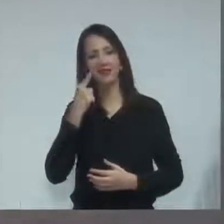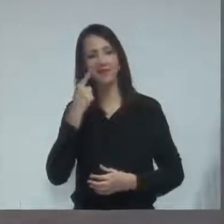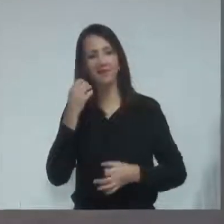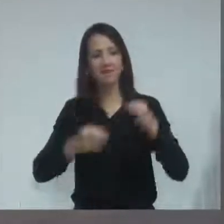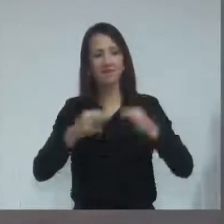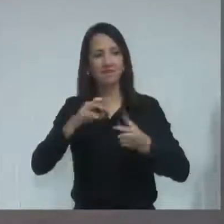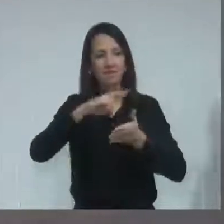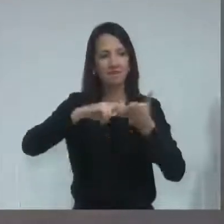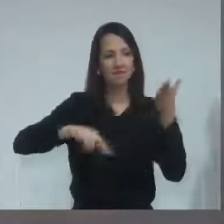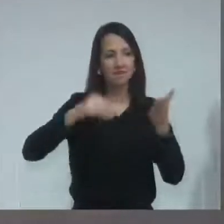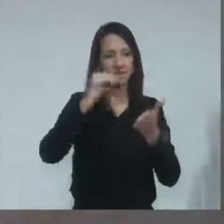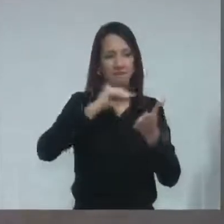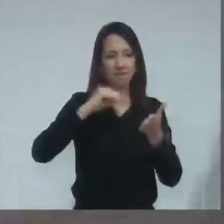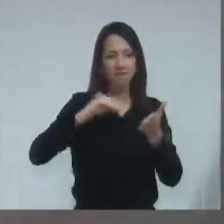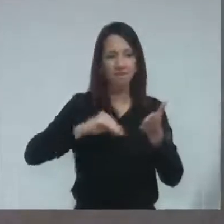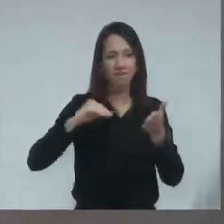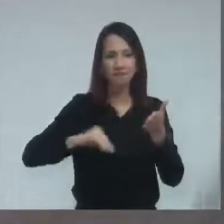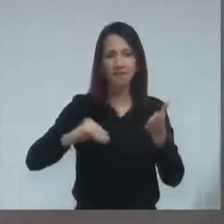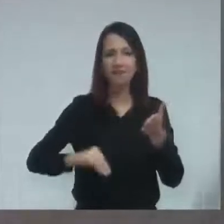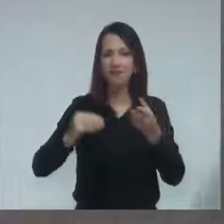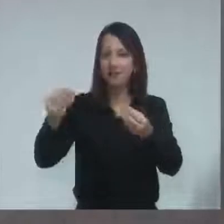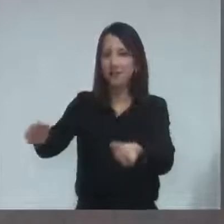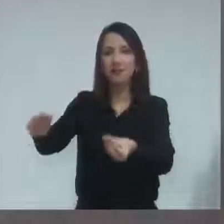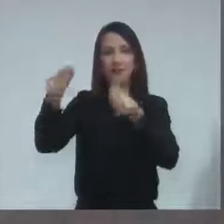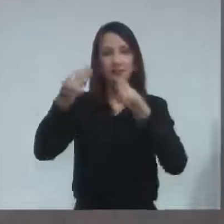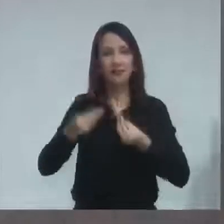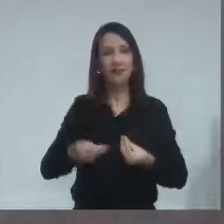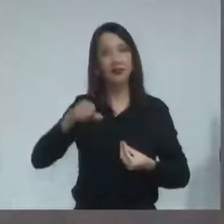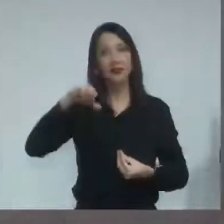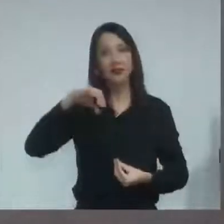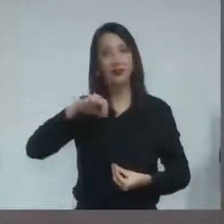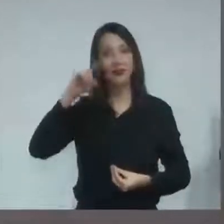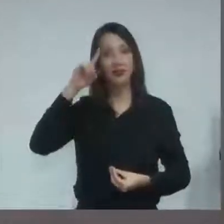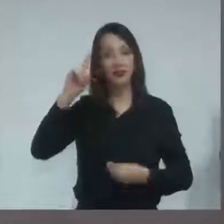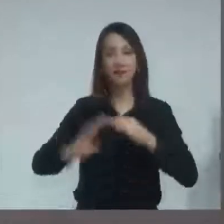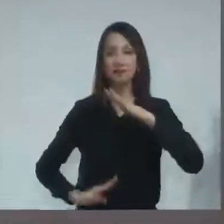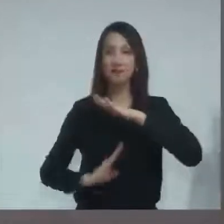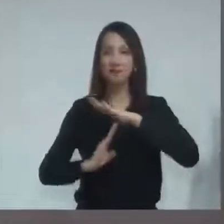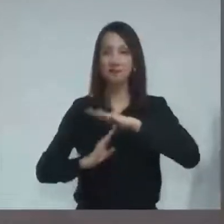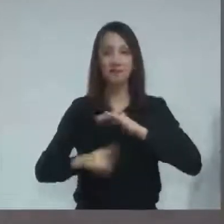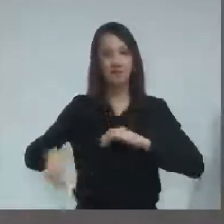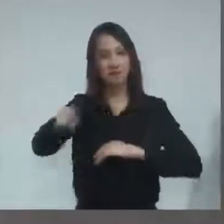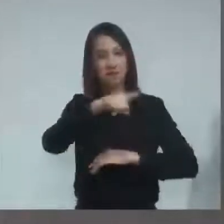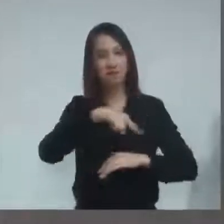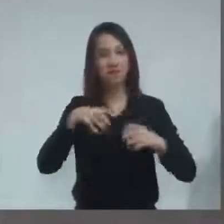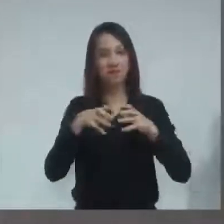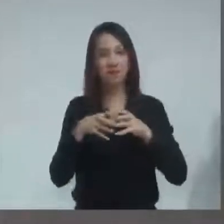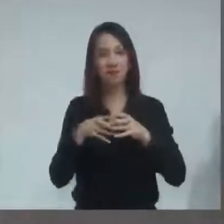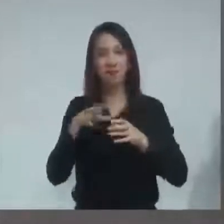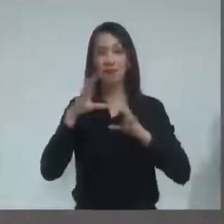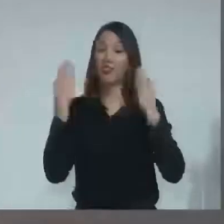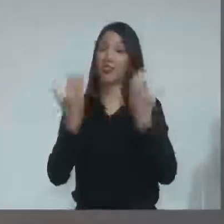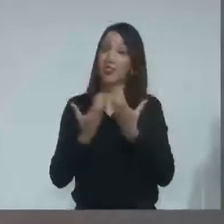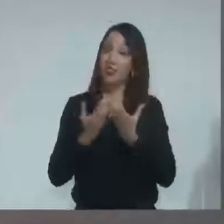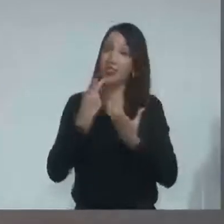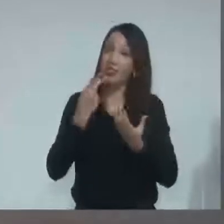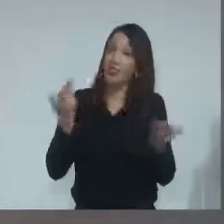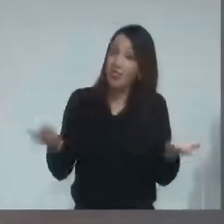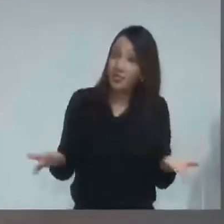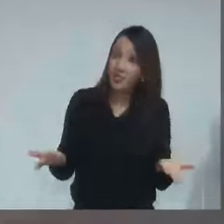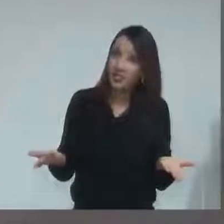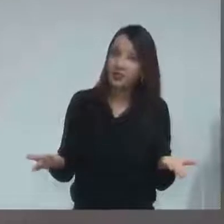fazer um relatório. E esse relatório virá a plenário daqui 90 dias, é o prazo máximo que eles têm, e a Câmara vai falar, olha,